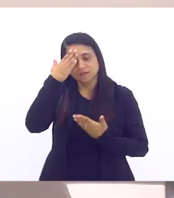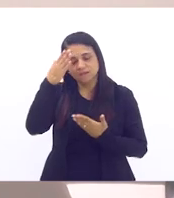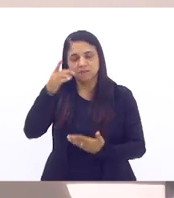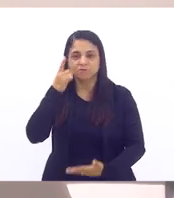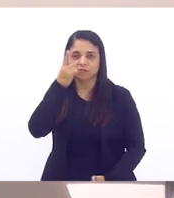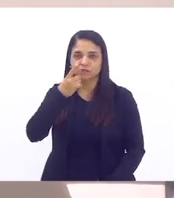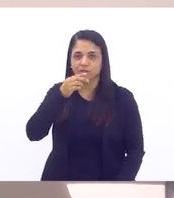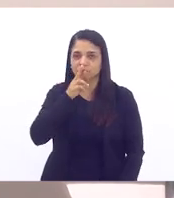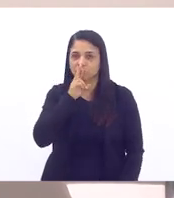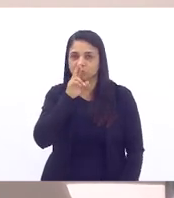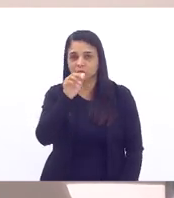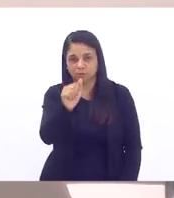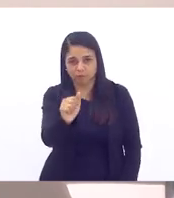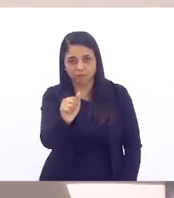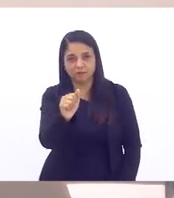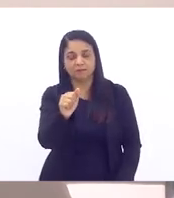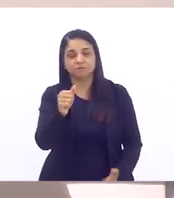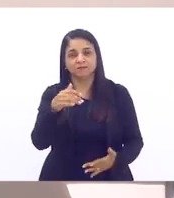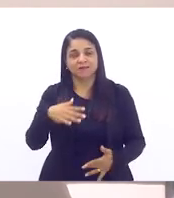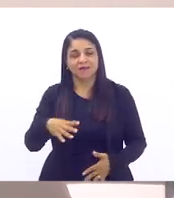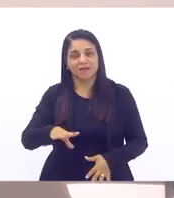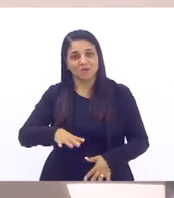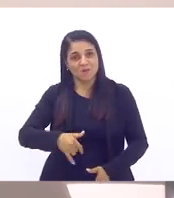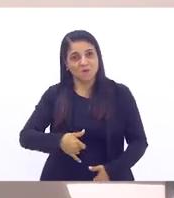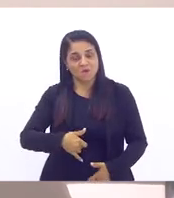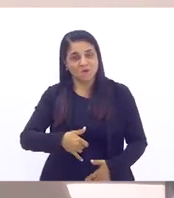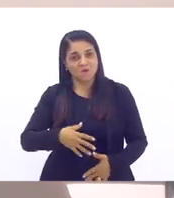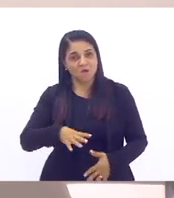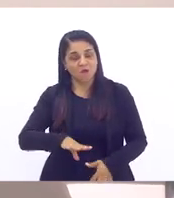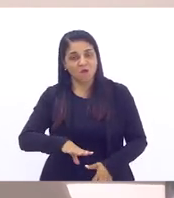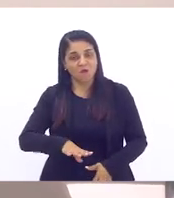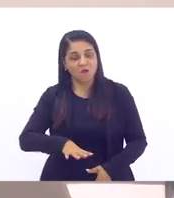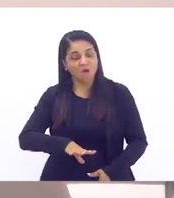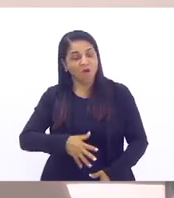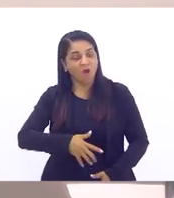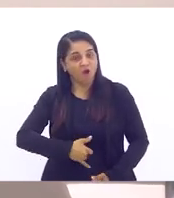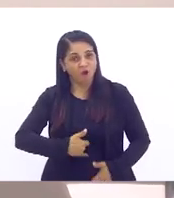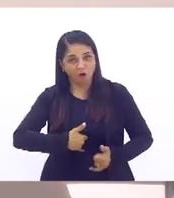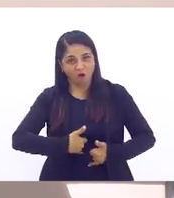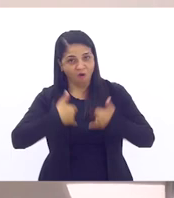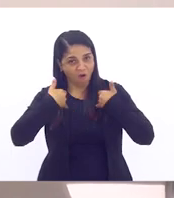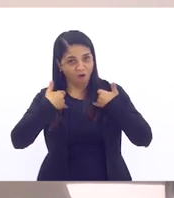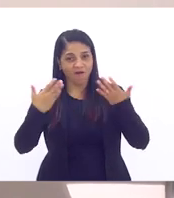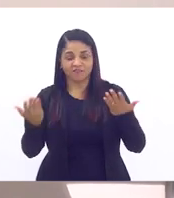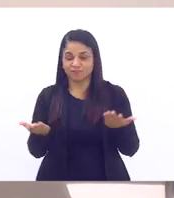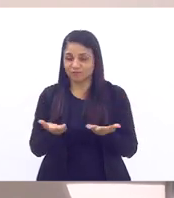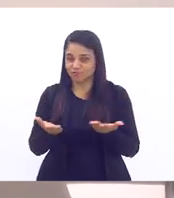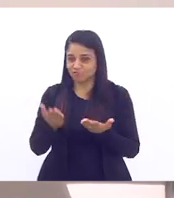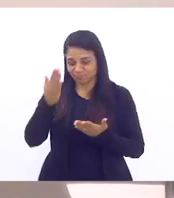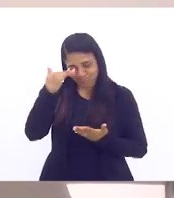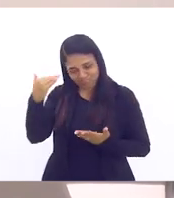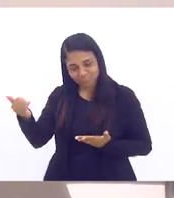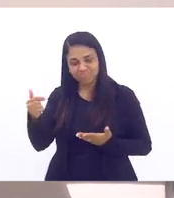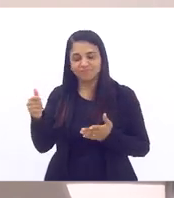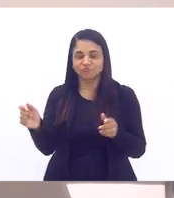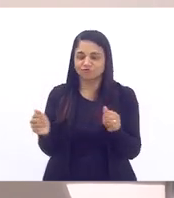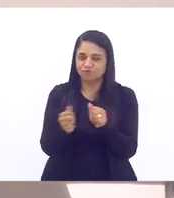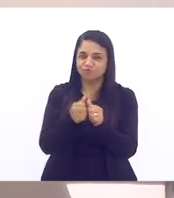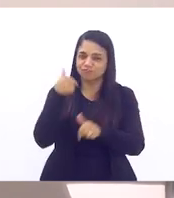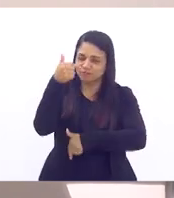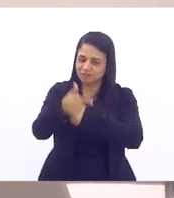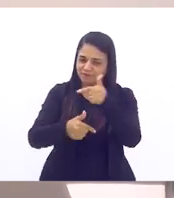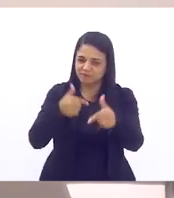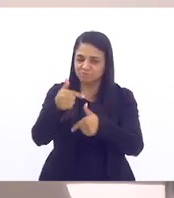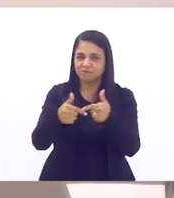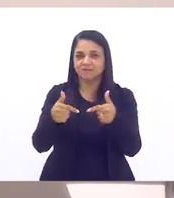a chance de poder terminar este esta audiência e vamos juntos continuar trabalhando para que a EB tenha